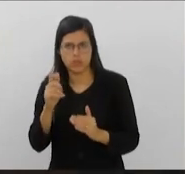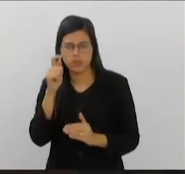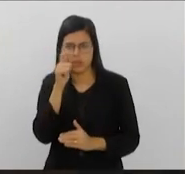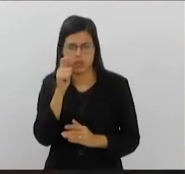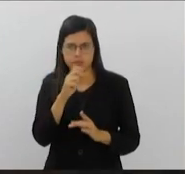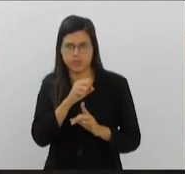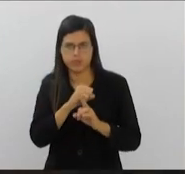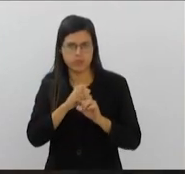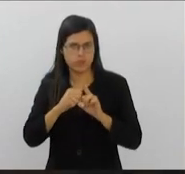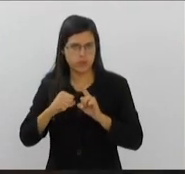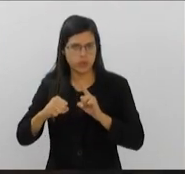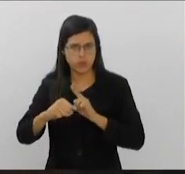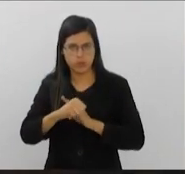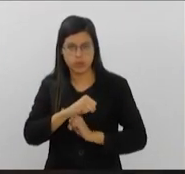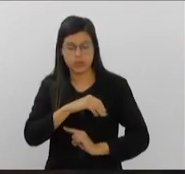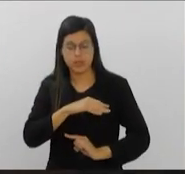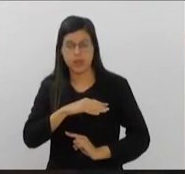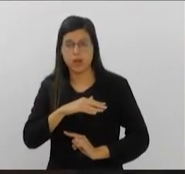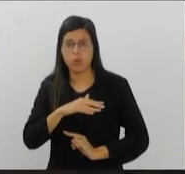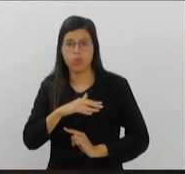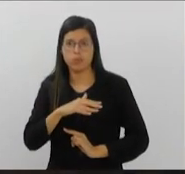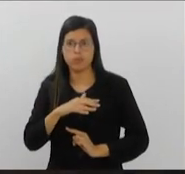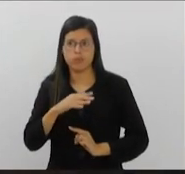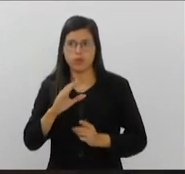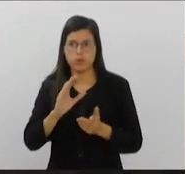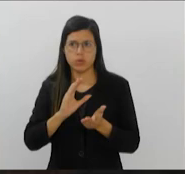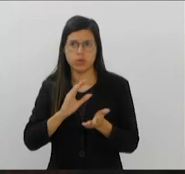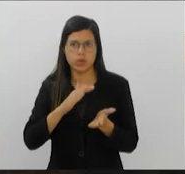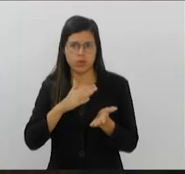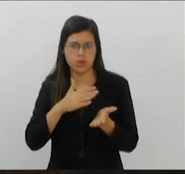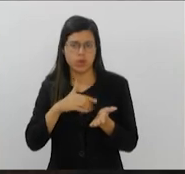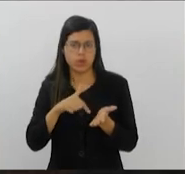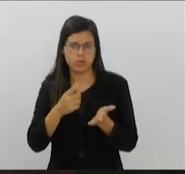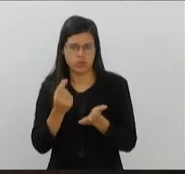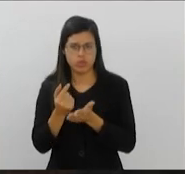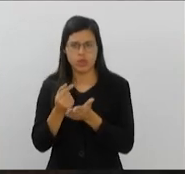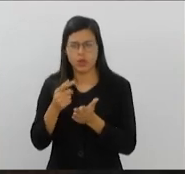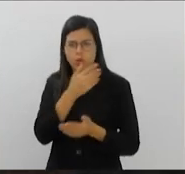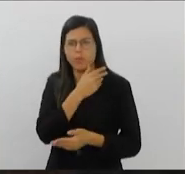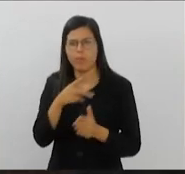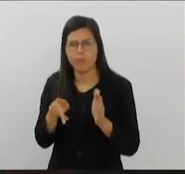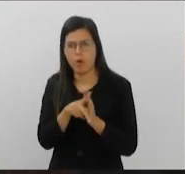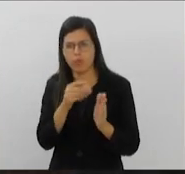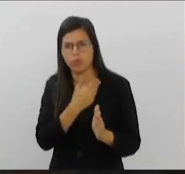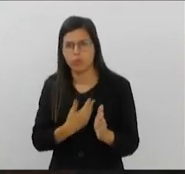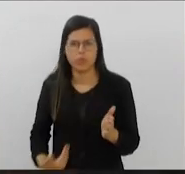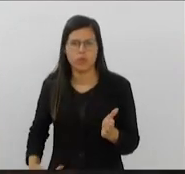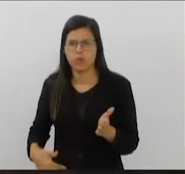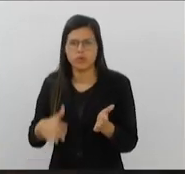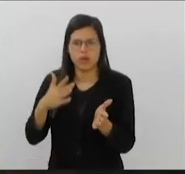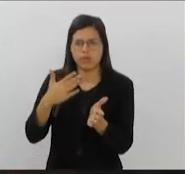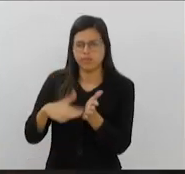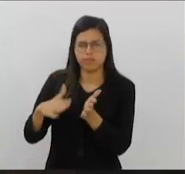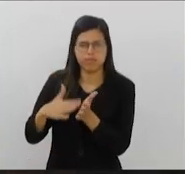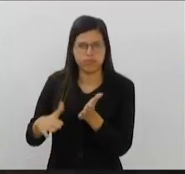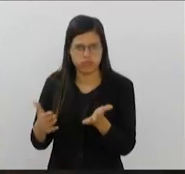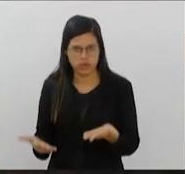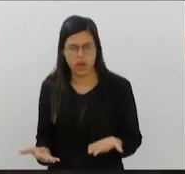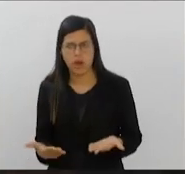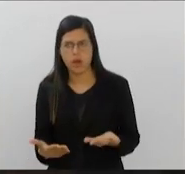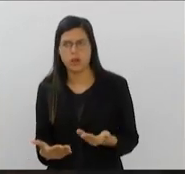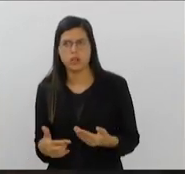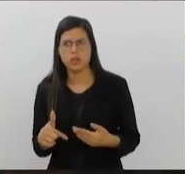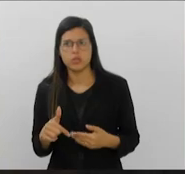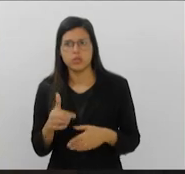social para que os recursos públicos não sejam desperdiçados e os municípios que adotarem os